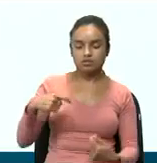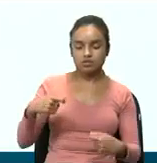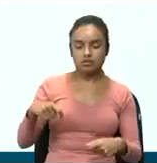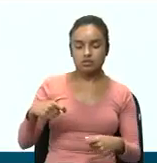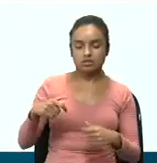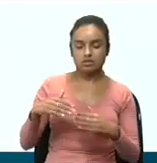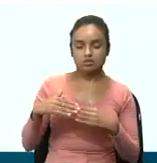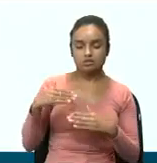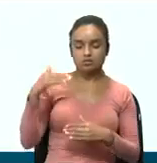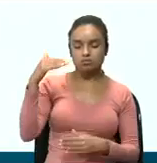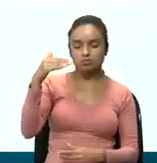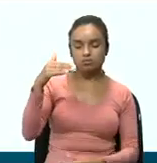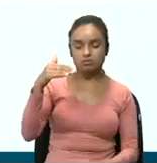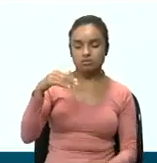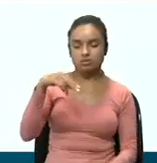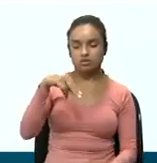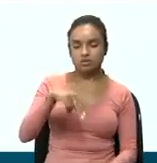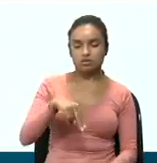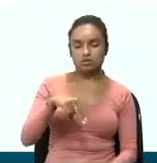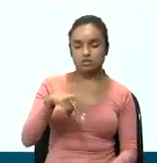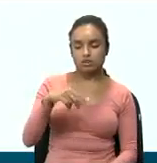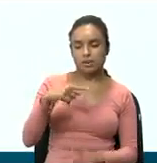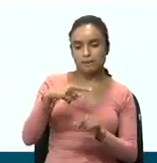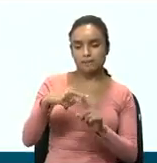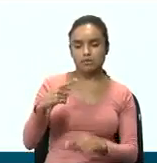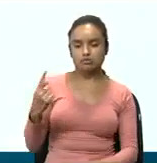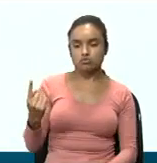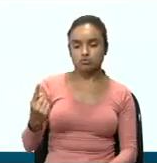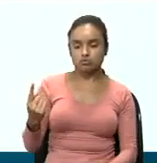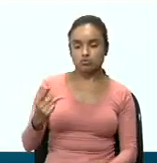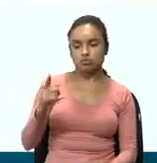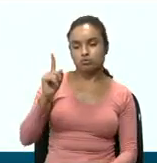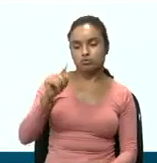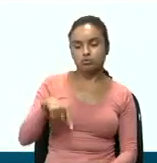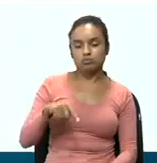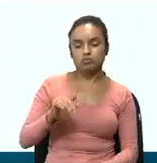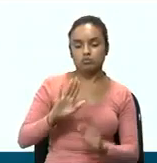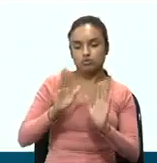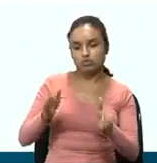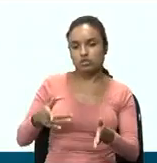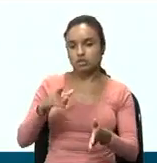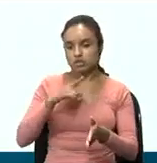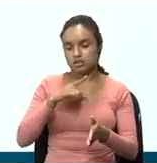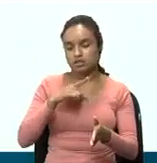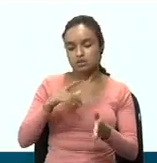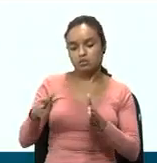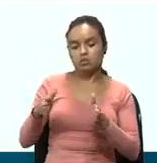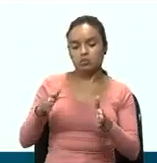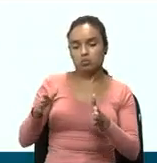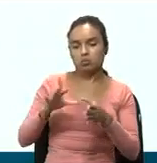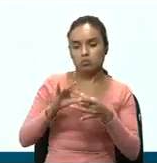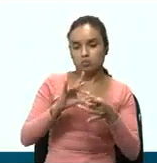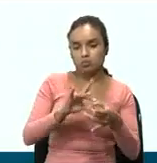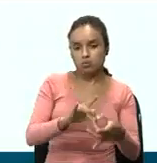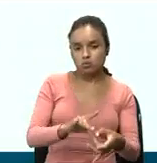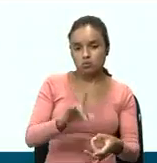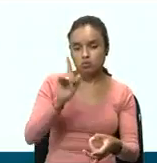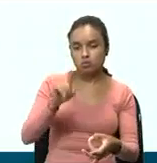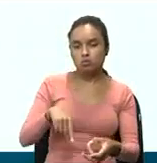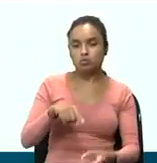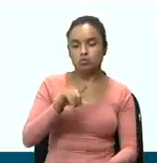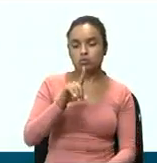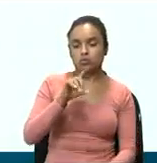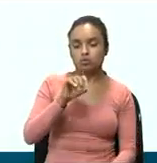f de n mais 1, ok? Então, como eu tenho que o